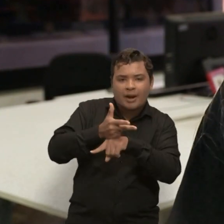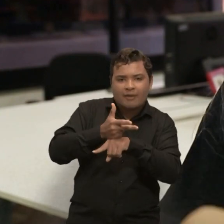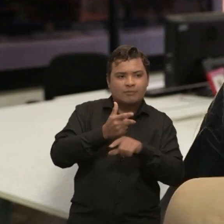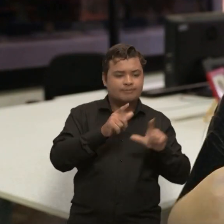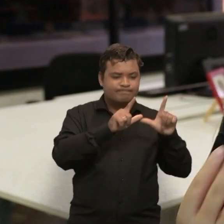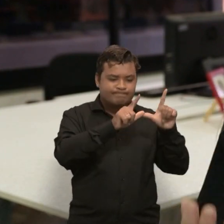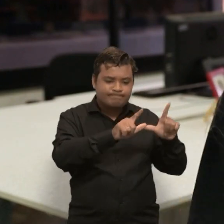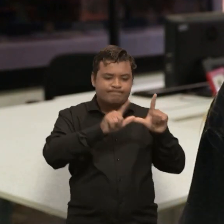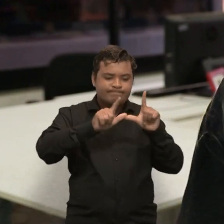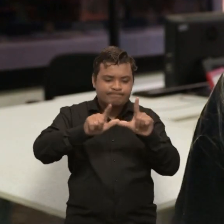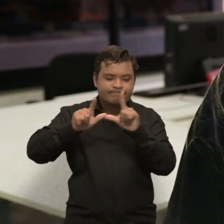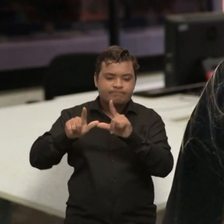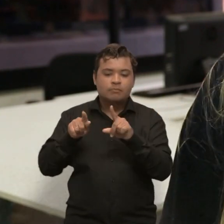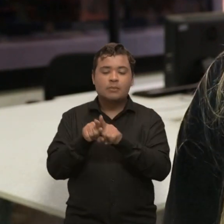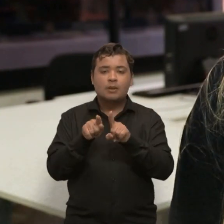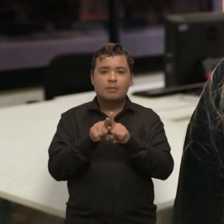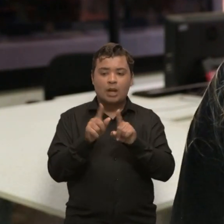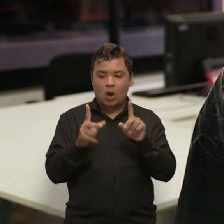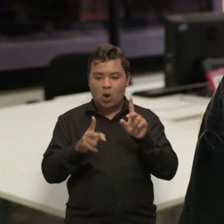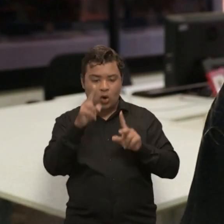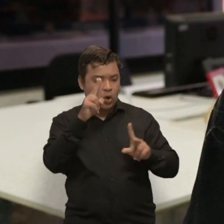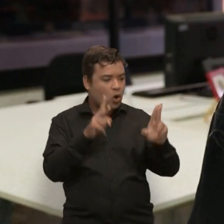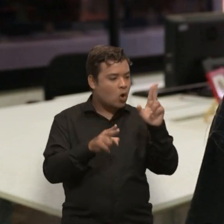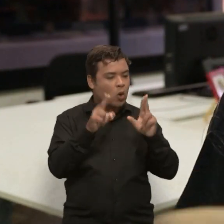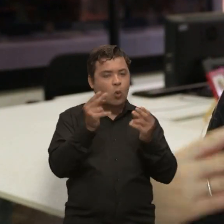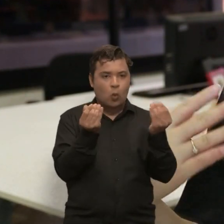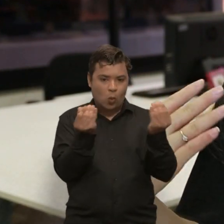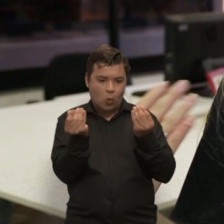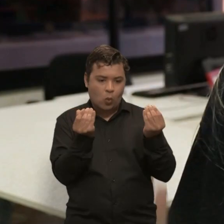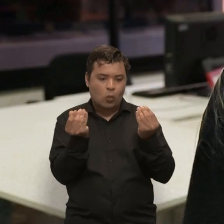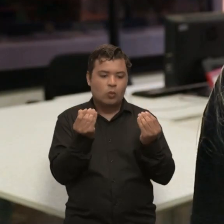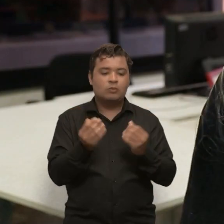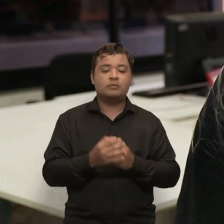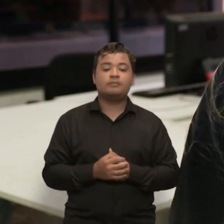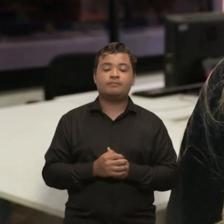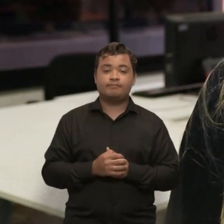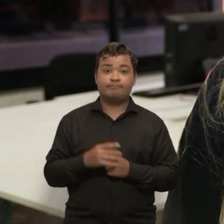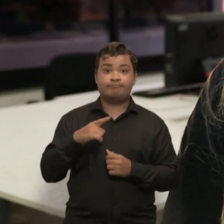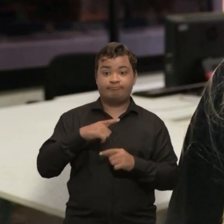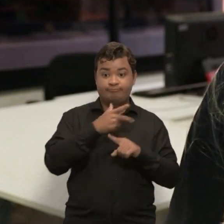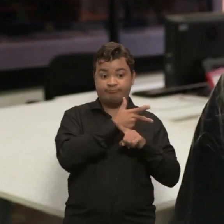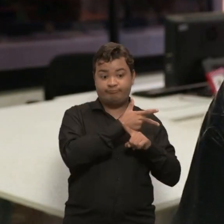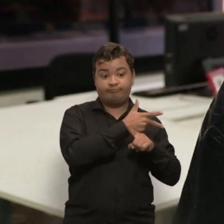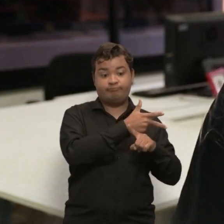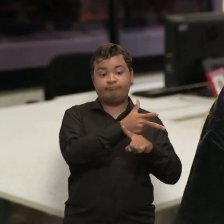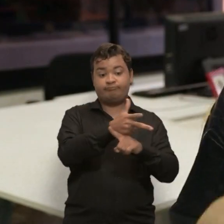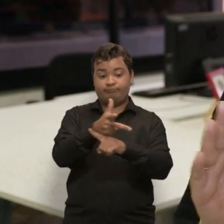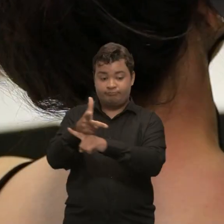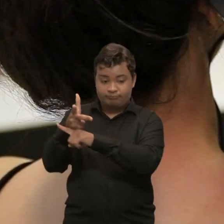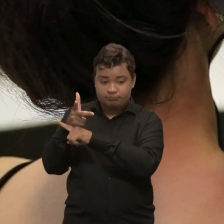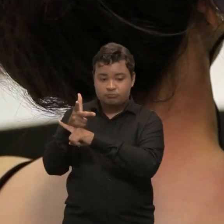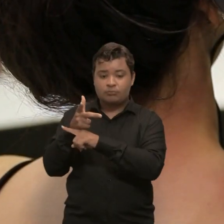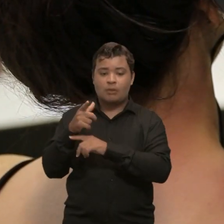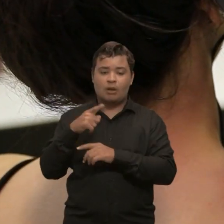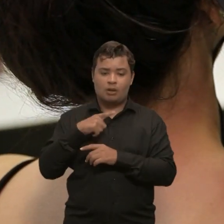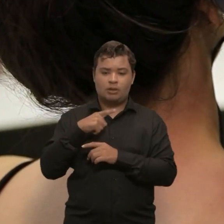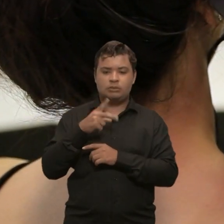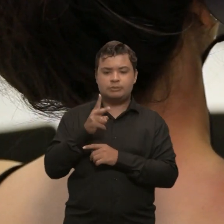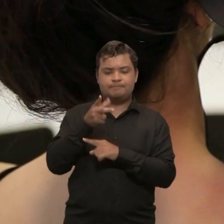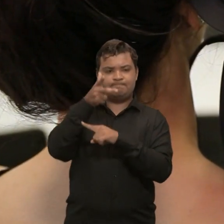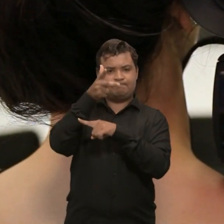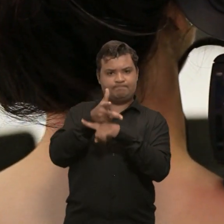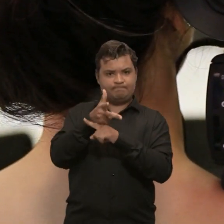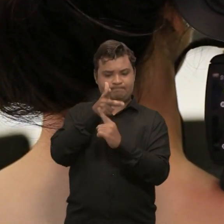cena, quais os cortes a gente vai usar. Né? Em relação à filmagem mesmo, a gente usa muito câmera em primeira